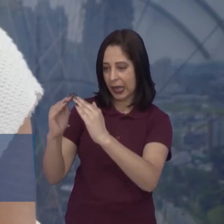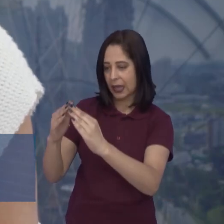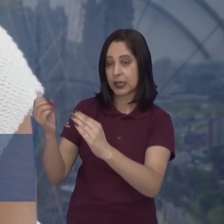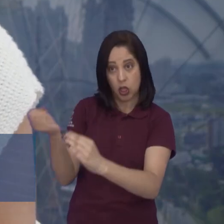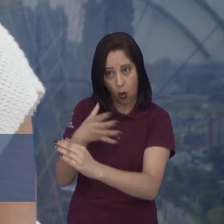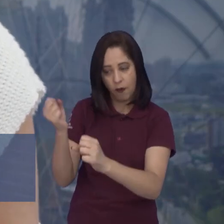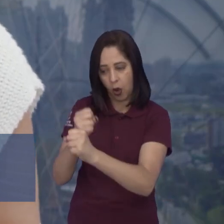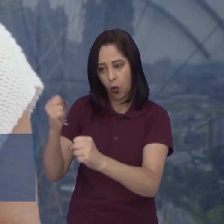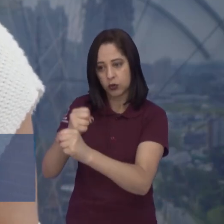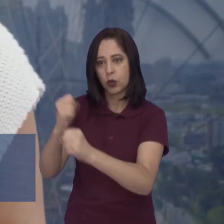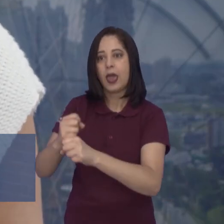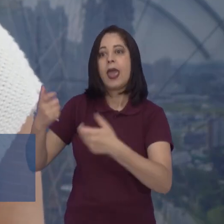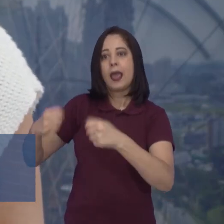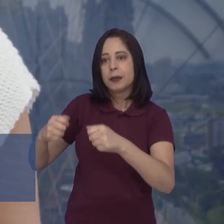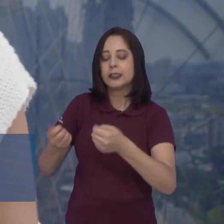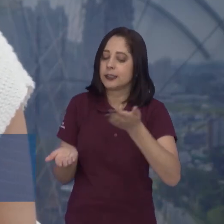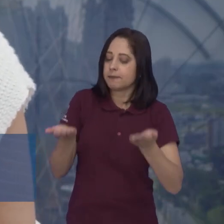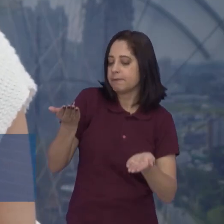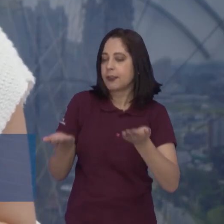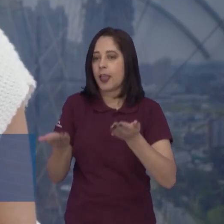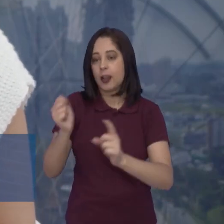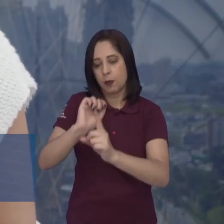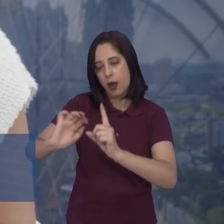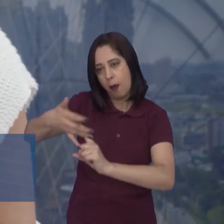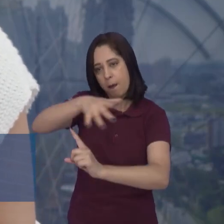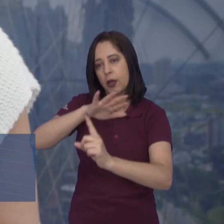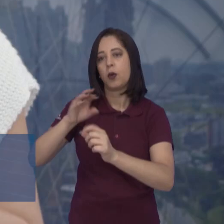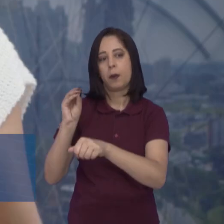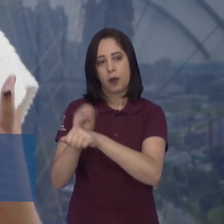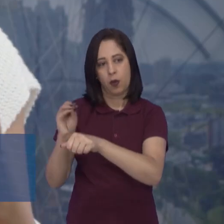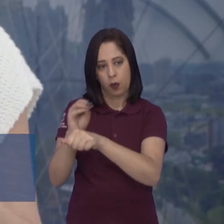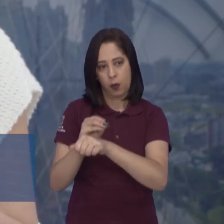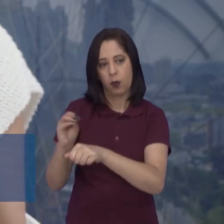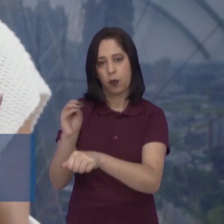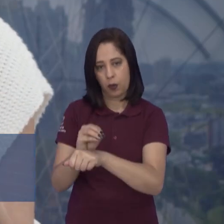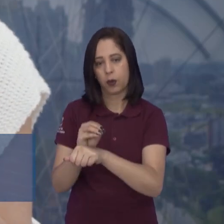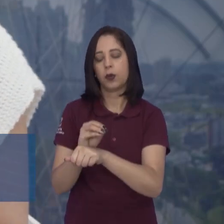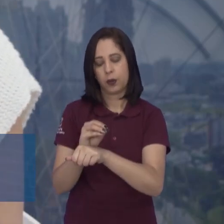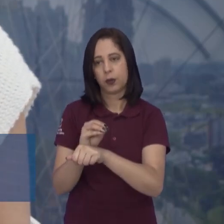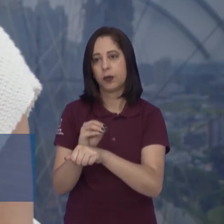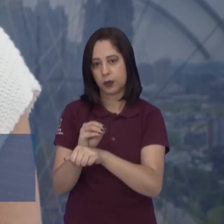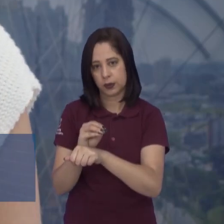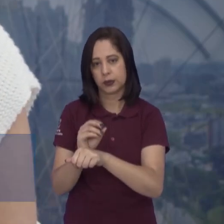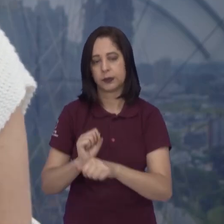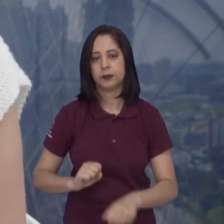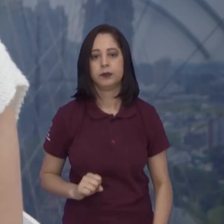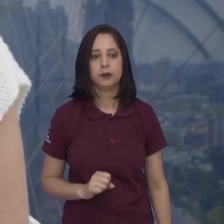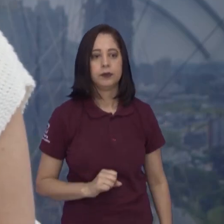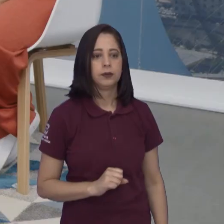que ela seja refletida e principalmente no processo de construção mesmo, e não só o final do